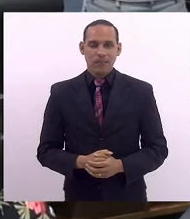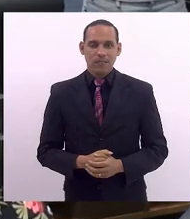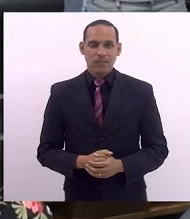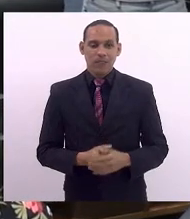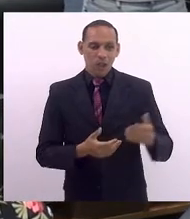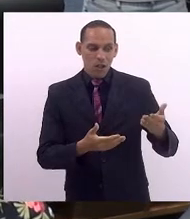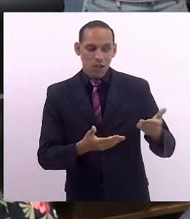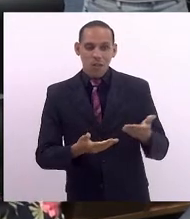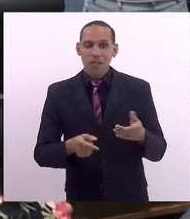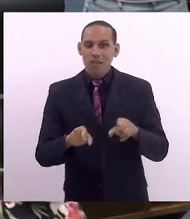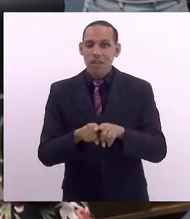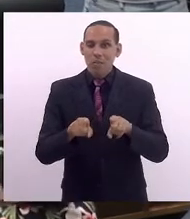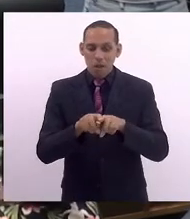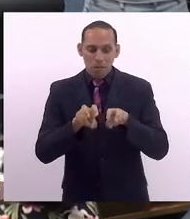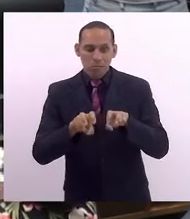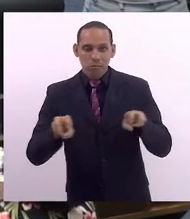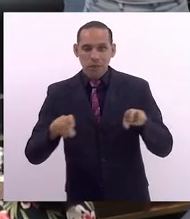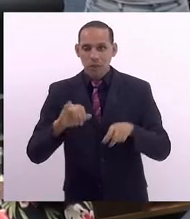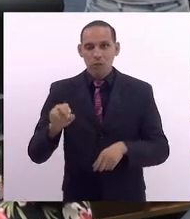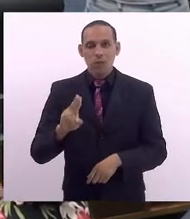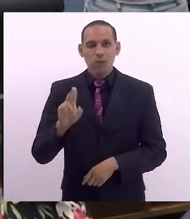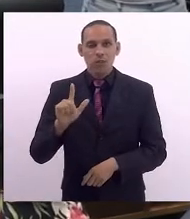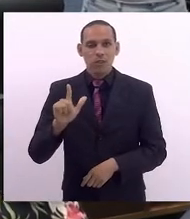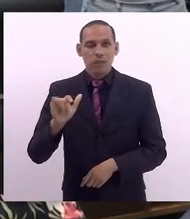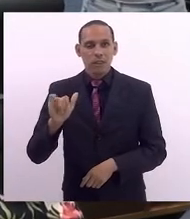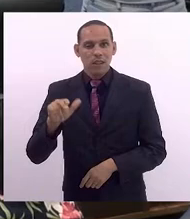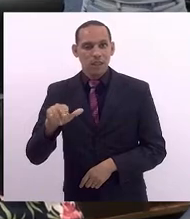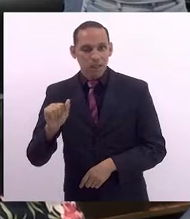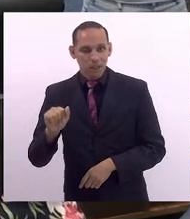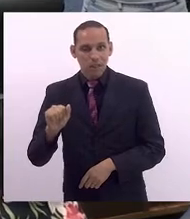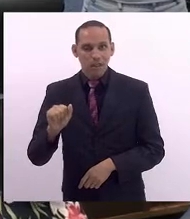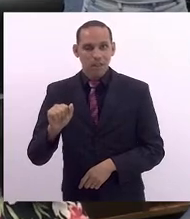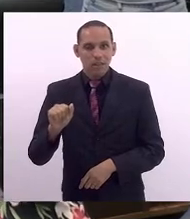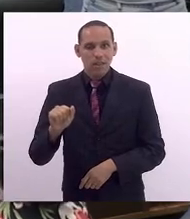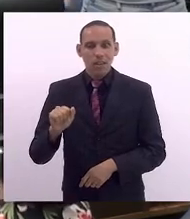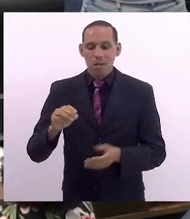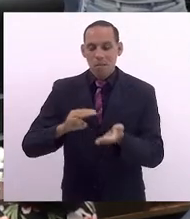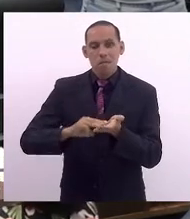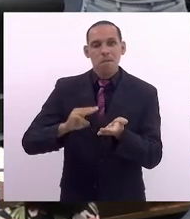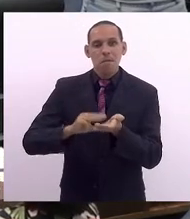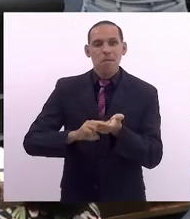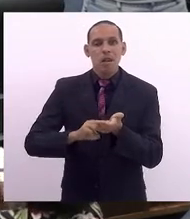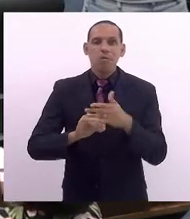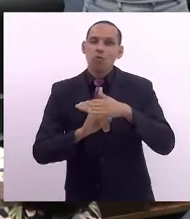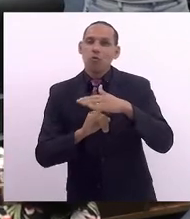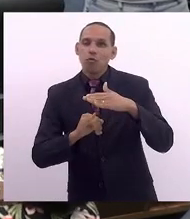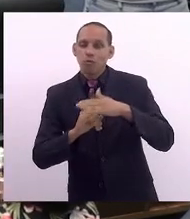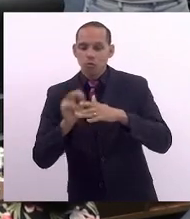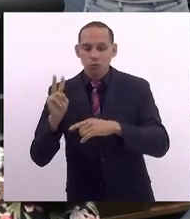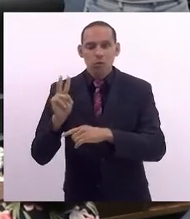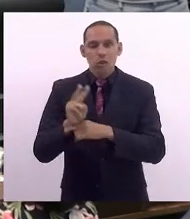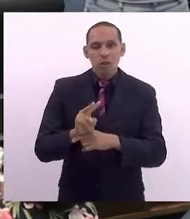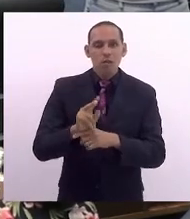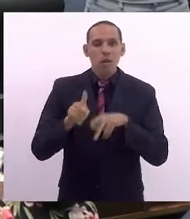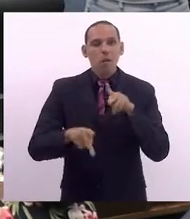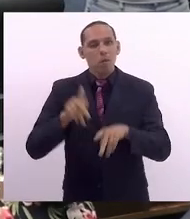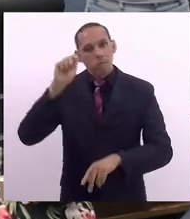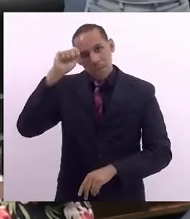Convido também a compor a mesa Juliana Sanches, membro do Instituto de Defesa da População Negra.